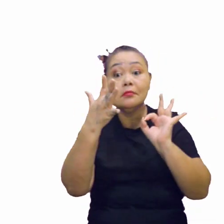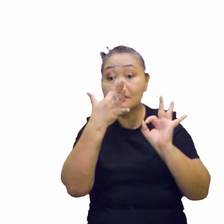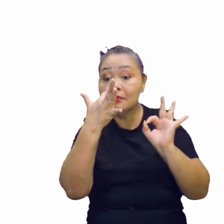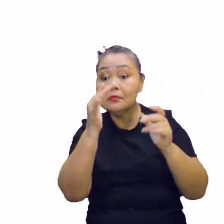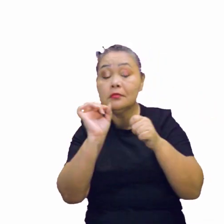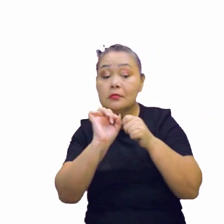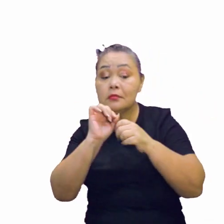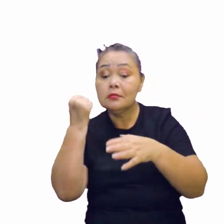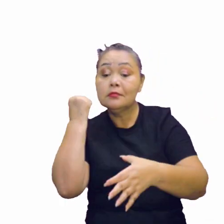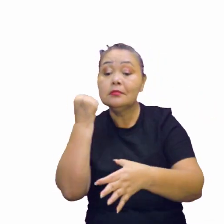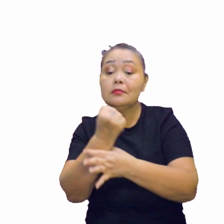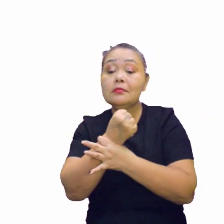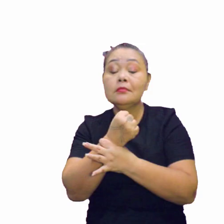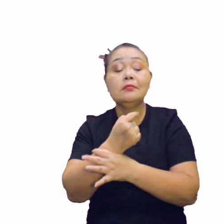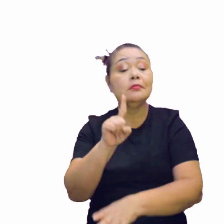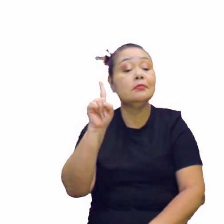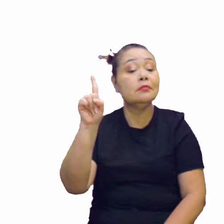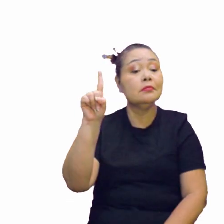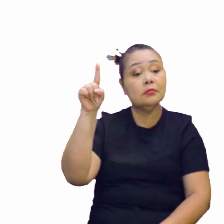que isso esteja